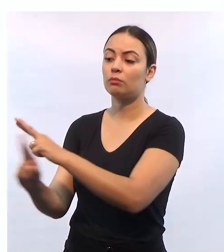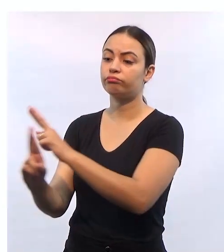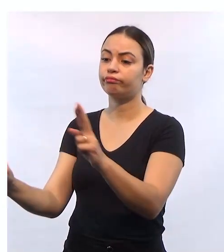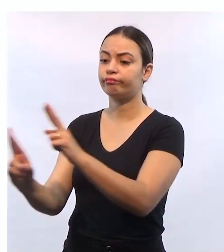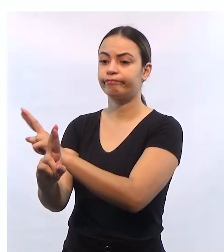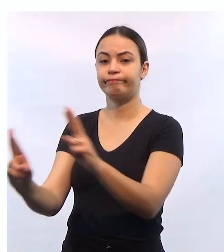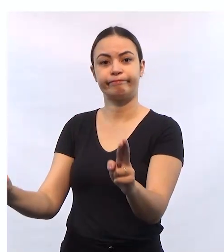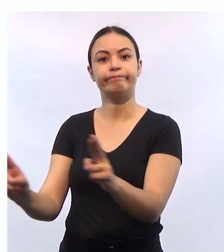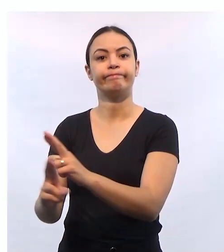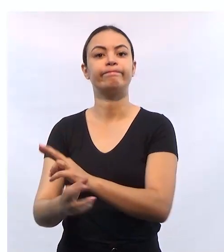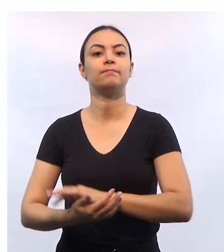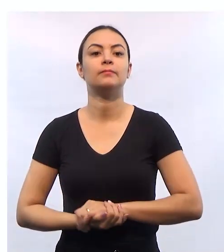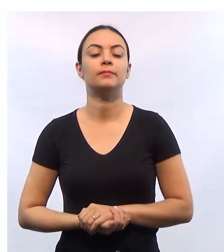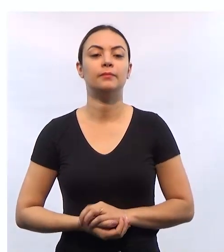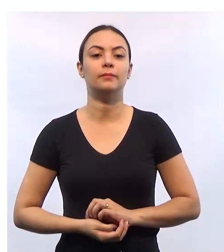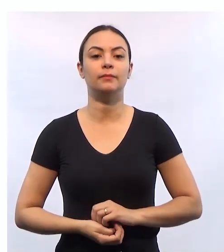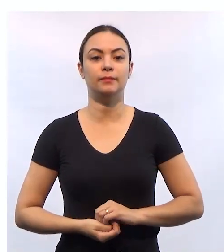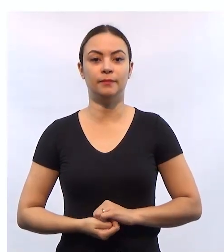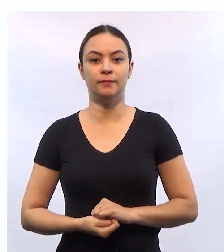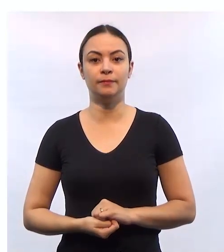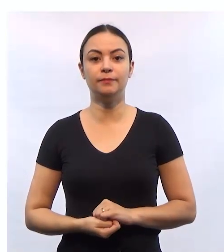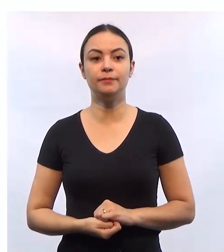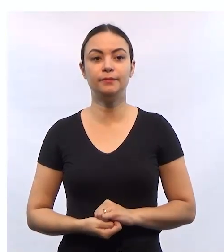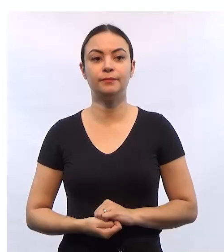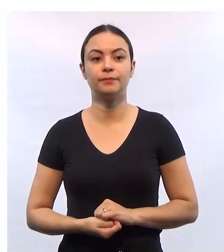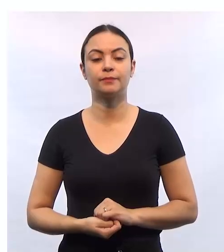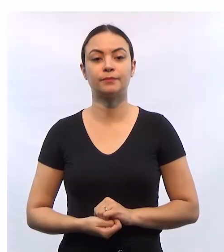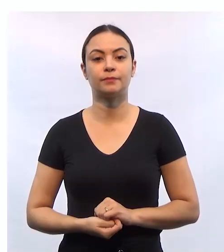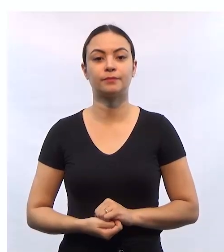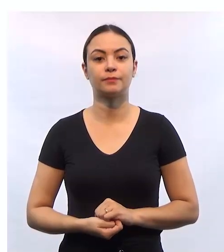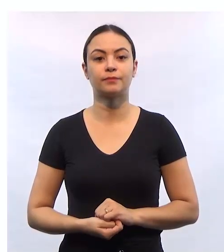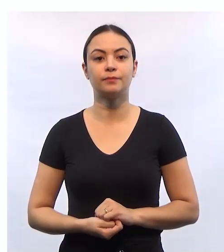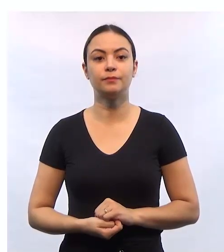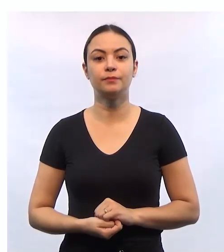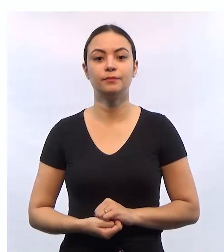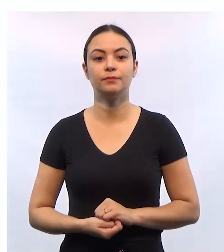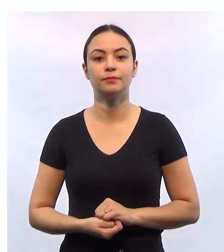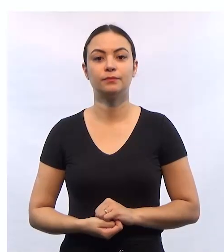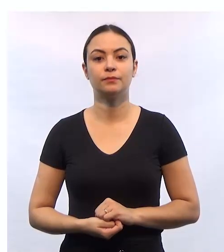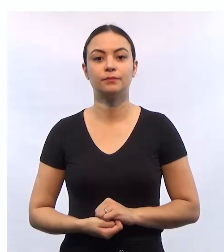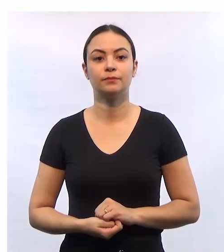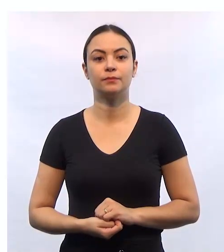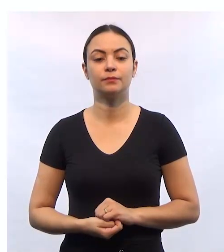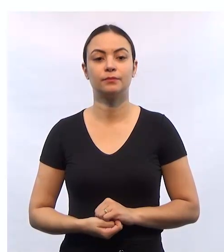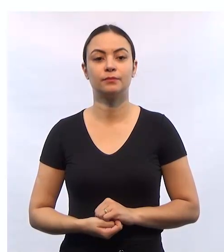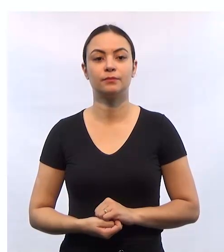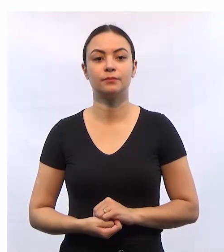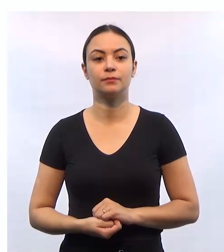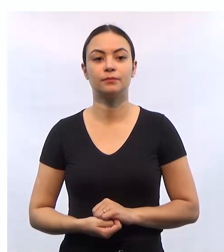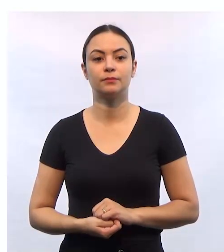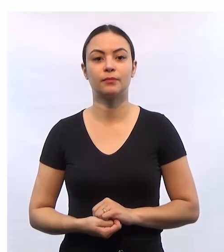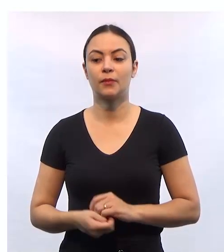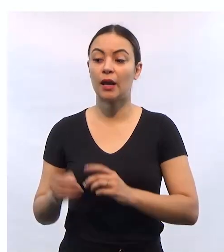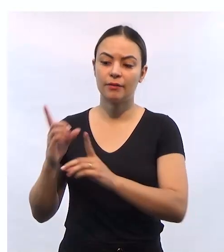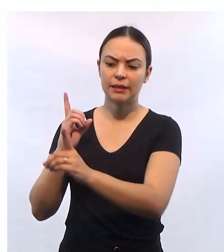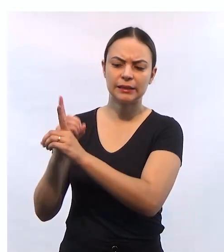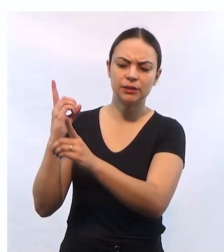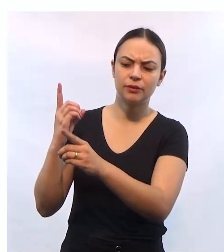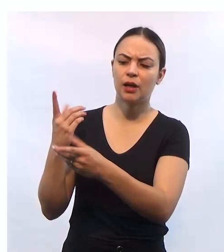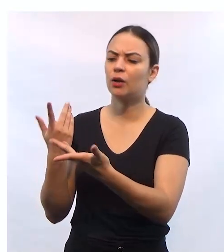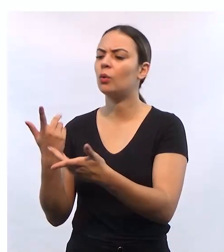ó, as relações entre as pessoas numa organização, pela identificação e estudo de